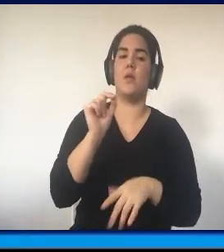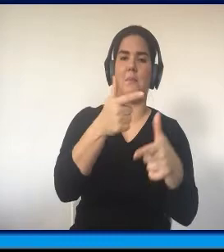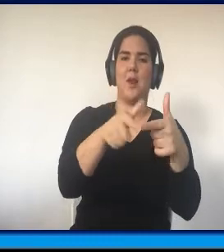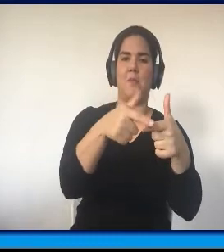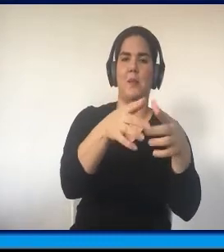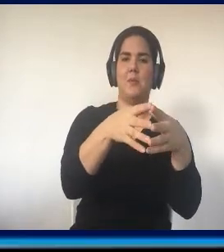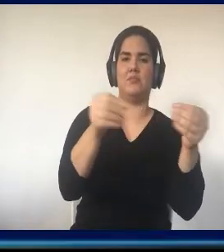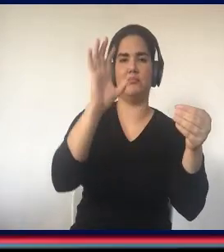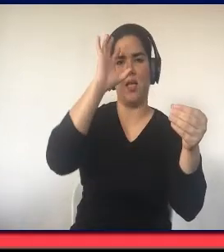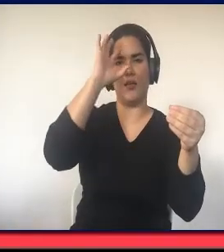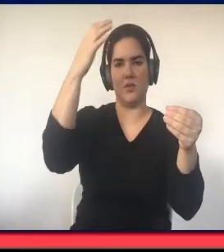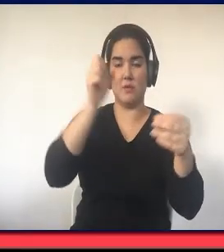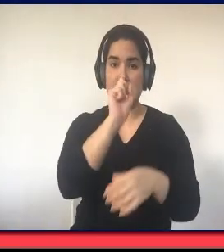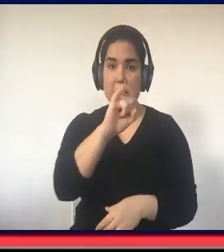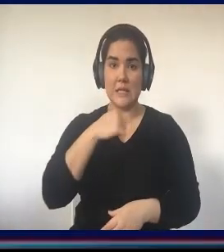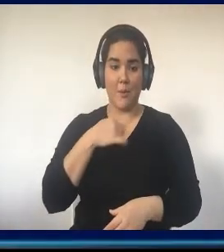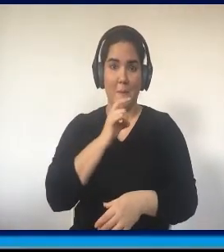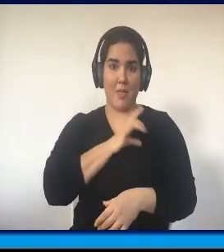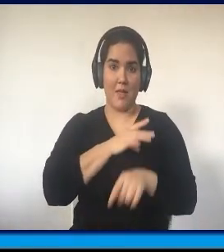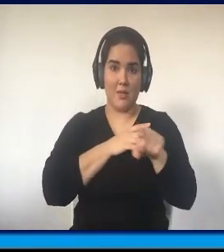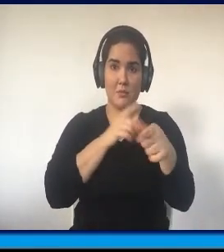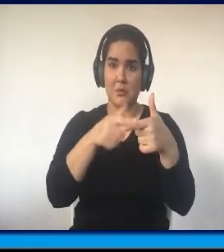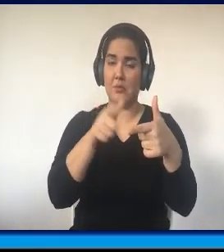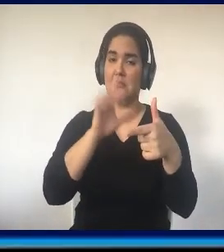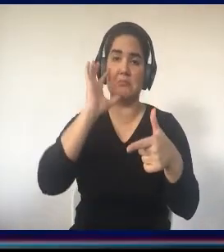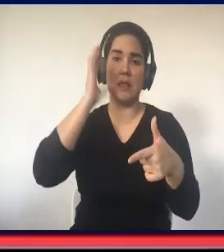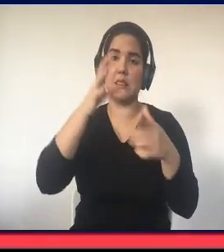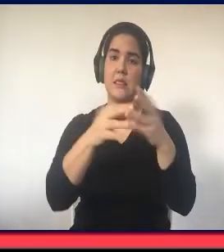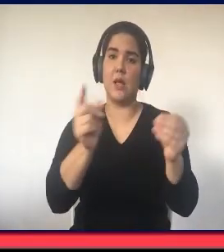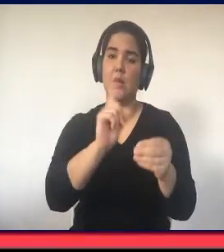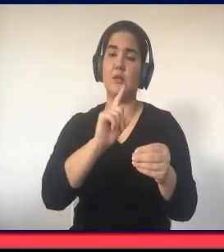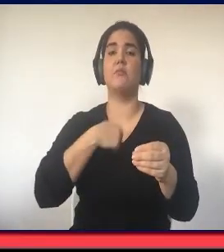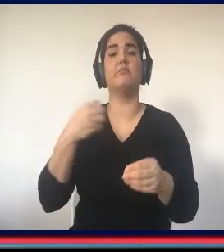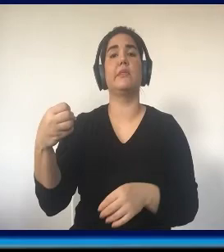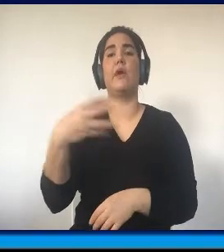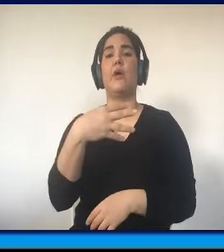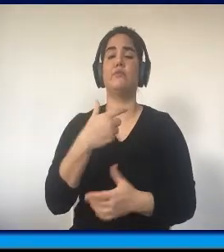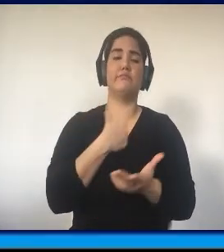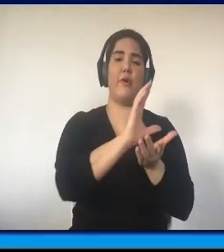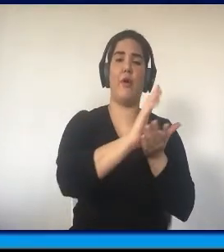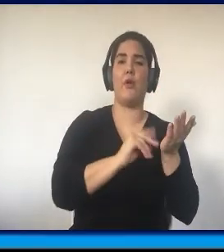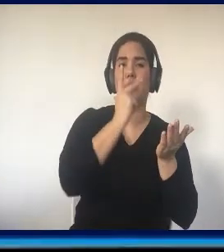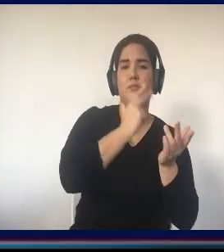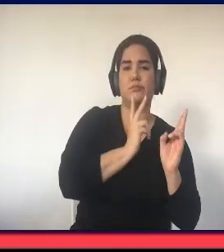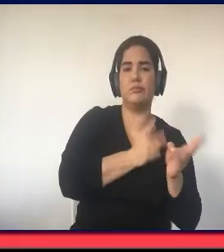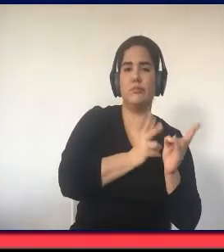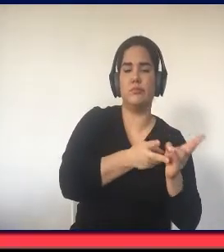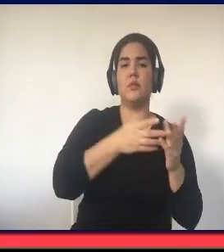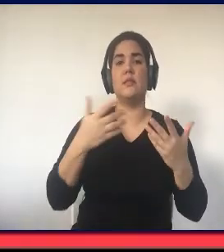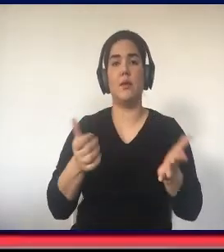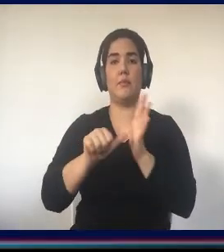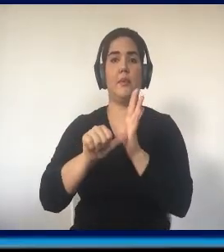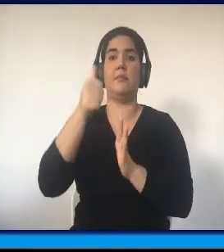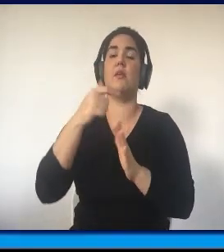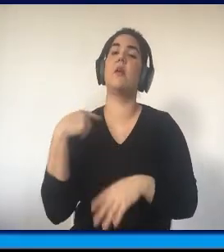não resolvo problemas. Se eu não resolvo problemas, eu não inovo. Se eu não inovo, eu fico na mesma. Então a primeira coisa, a gente tem que querer